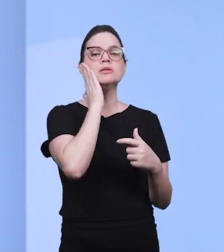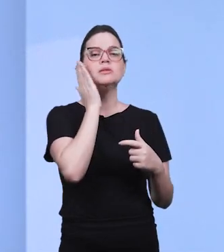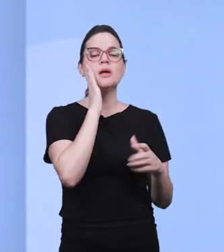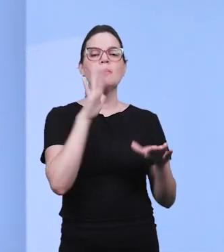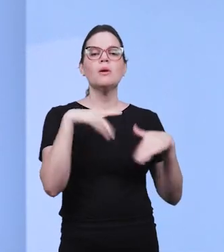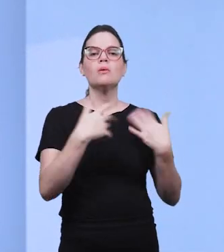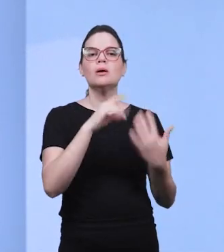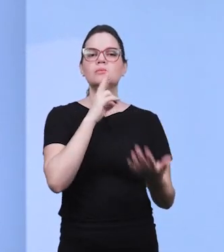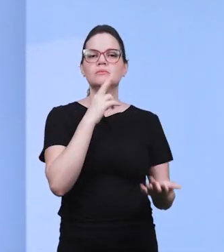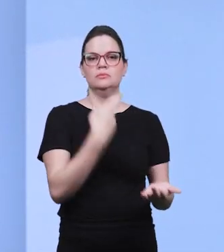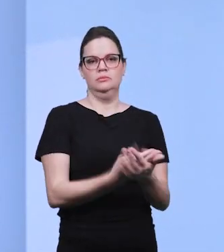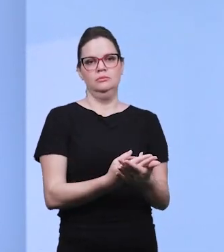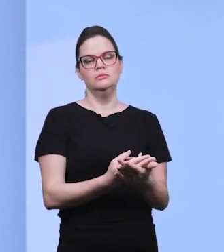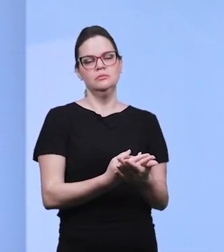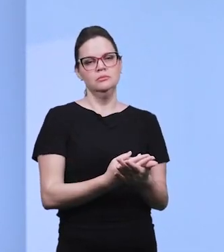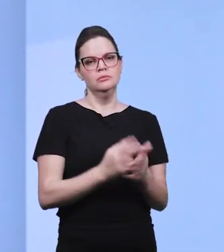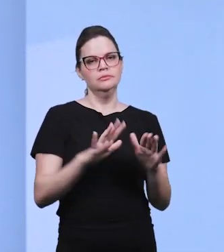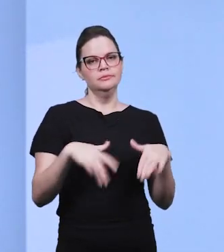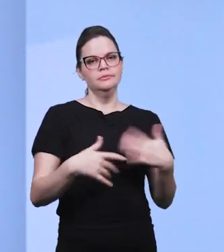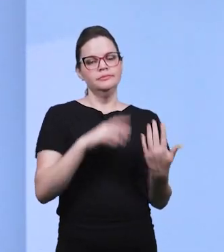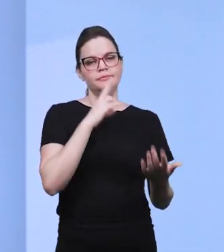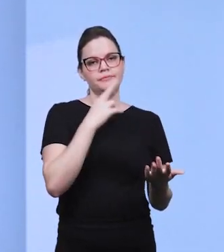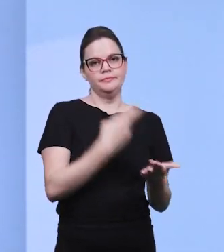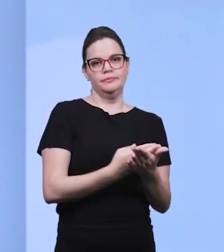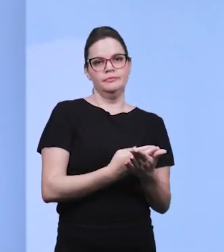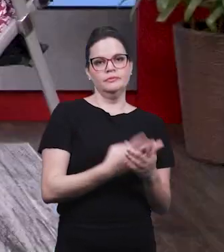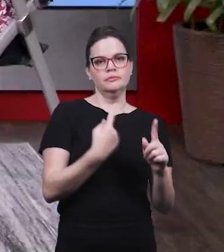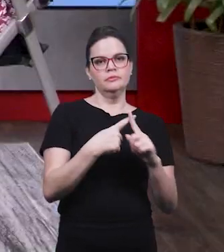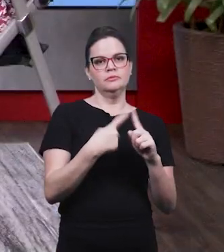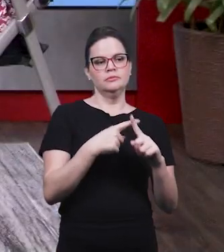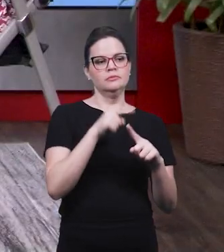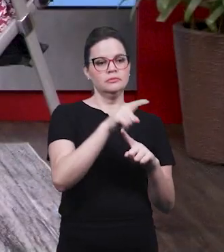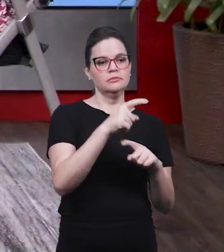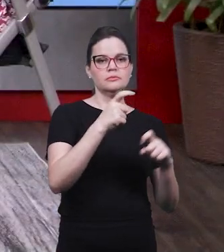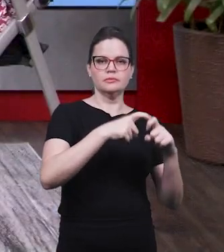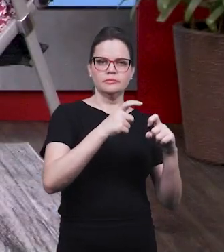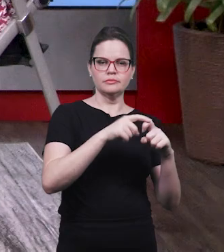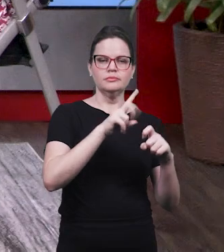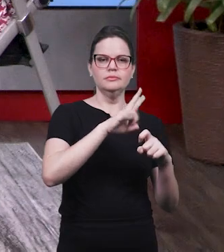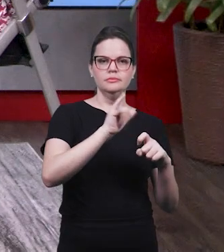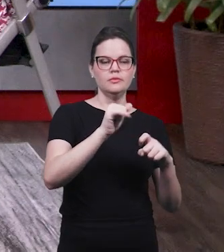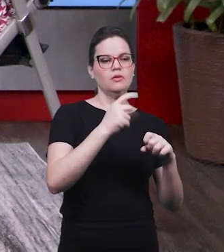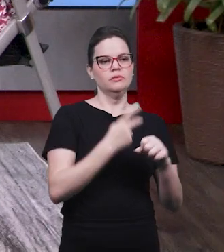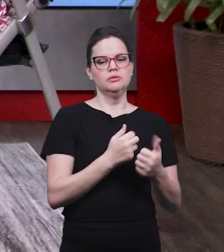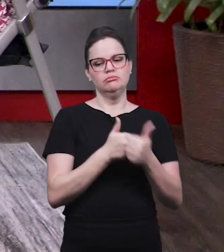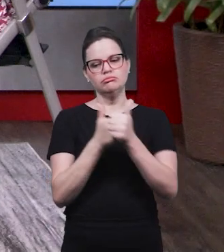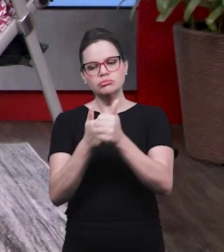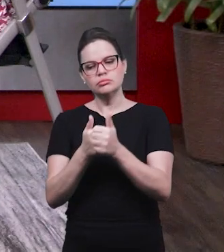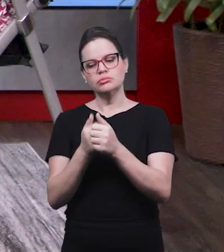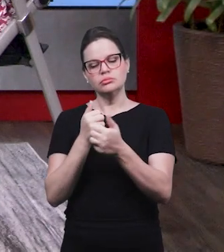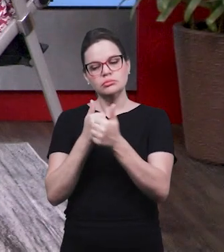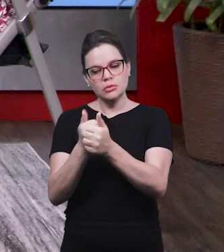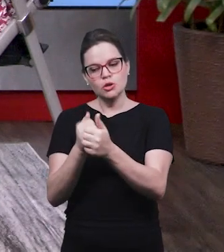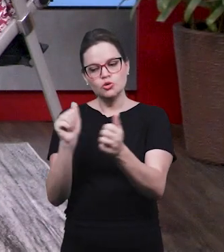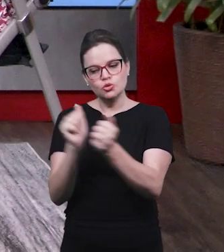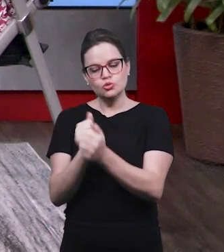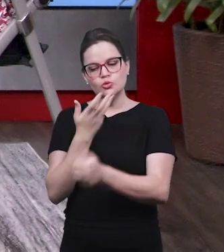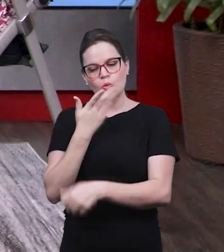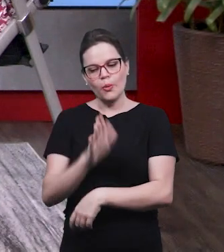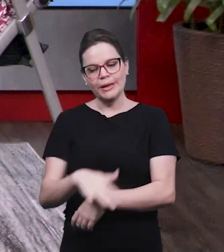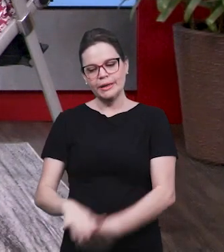chegaram através daquela avaliação. Porque ele precisa acompanhar aquela criança, perceber se precisa de